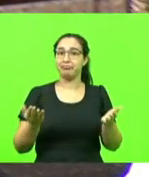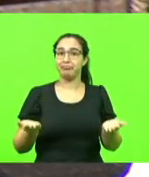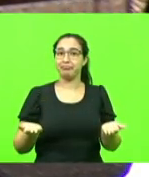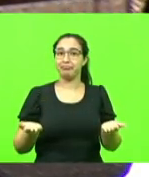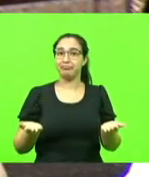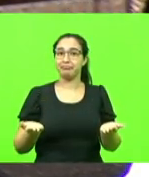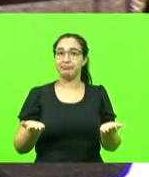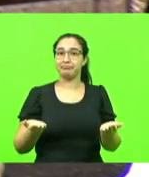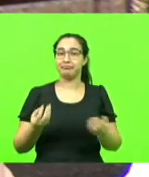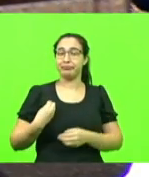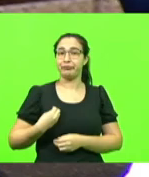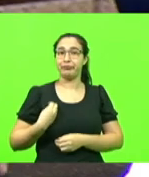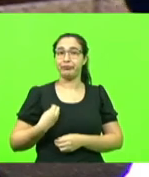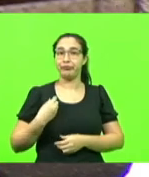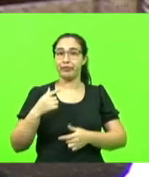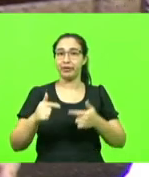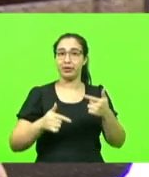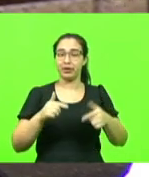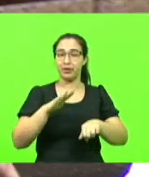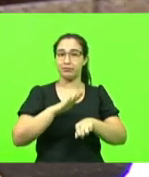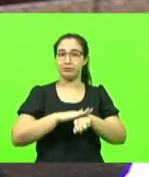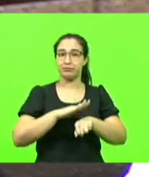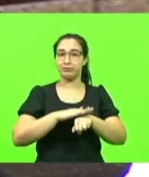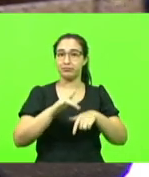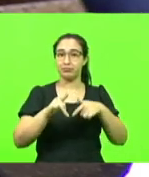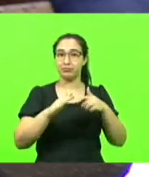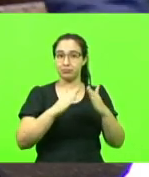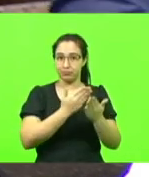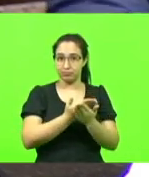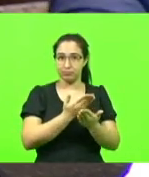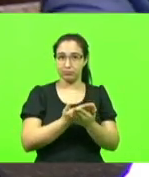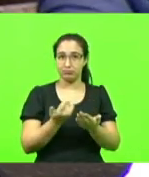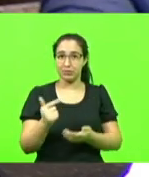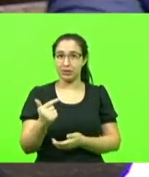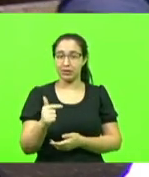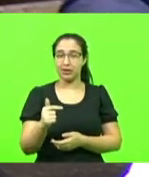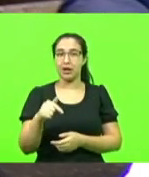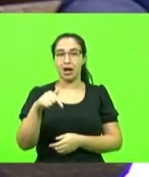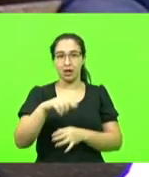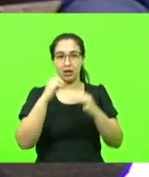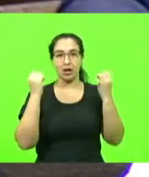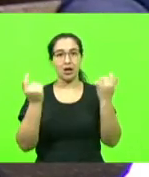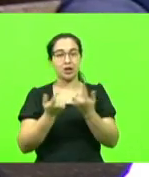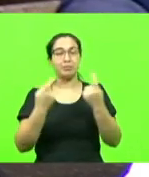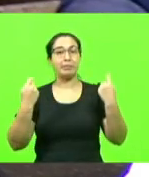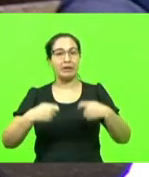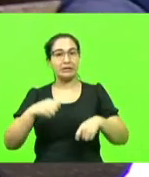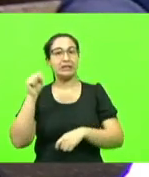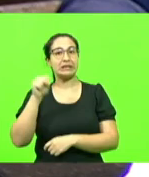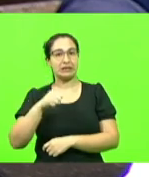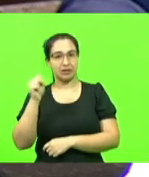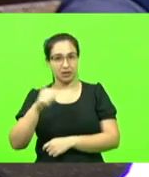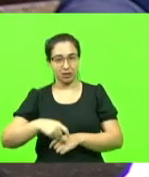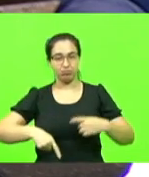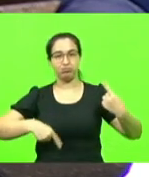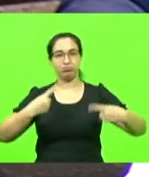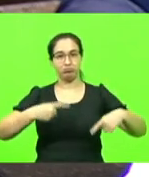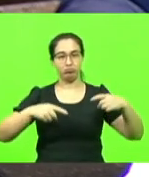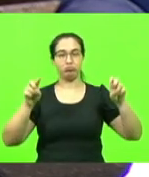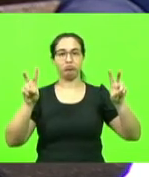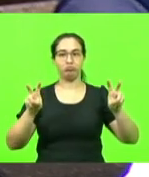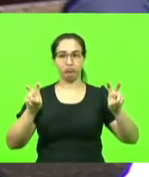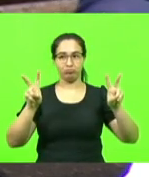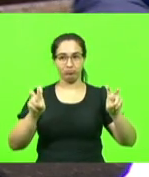deputados estaduais e aqui como a Casa do Povo Catarinense, nós temos a obrigação, sim, de discutir o tema das